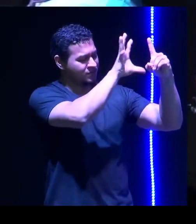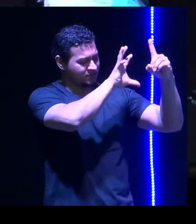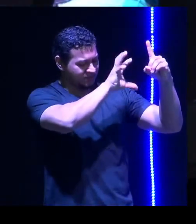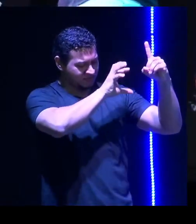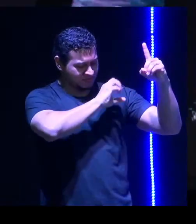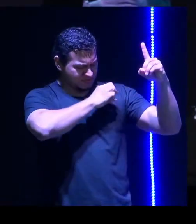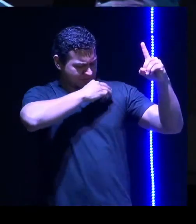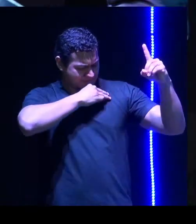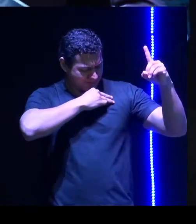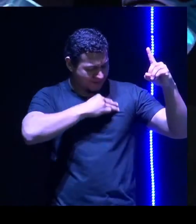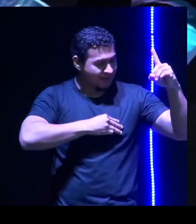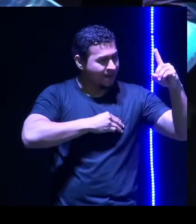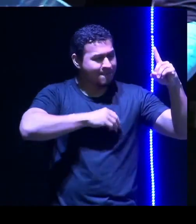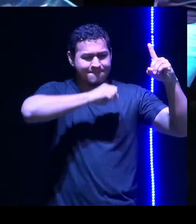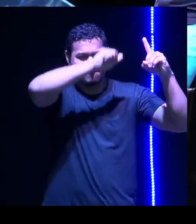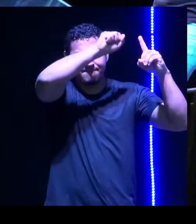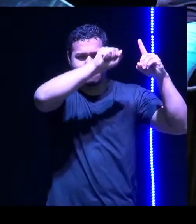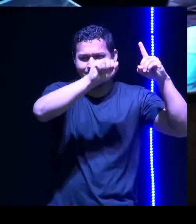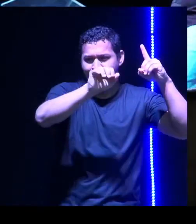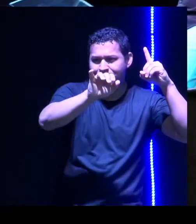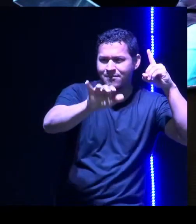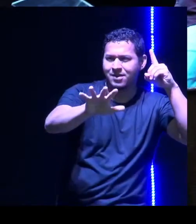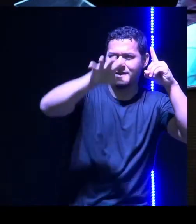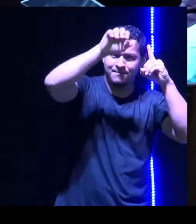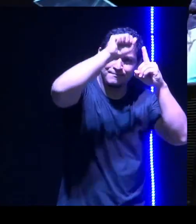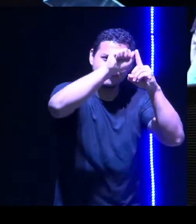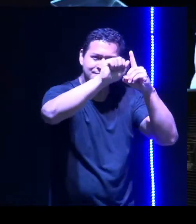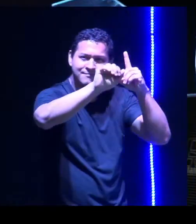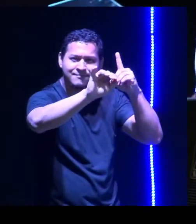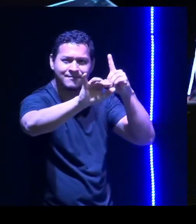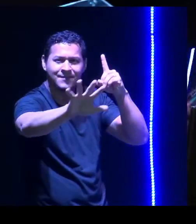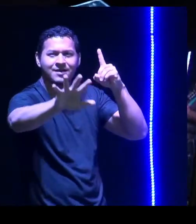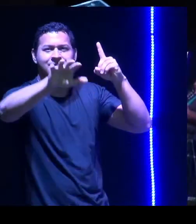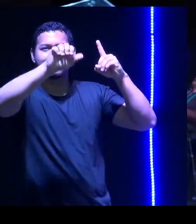misericórdia e graça,